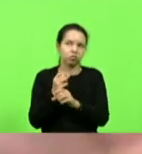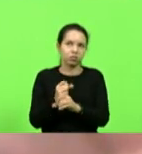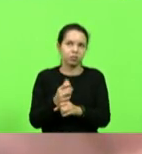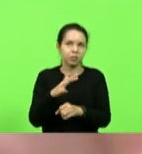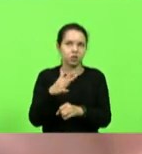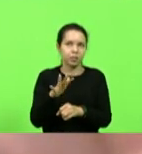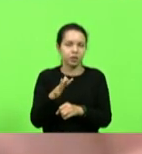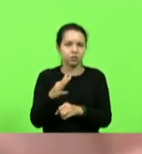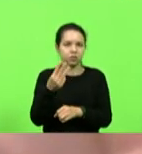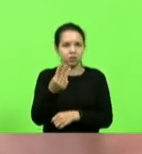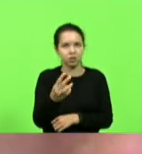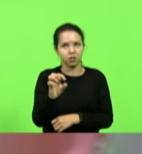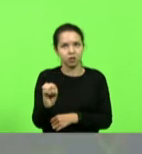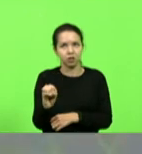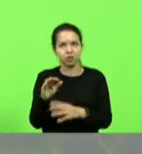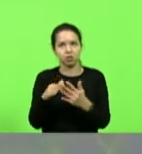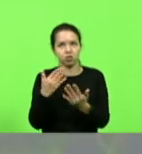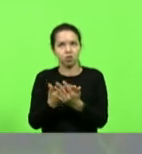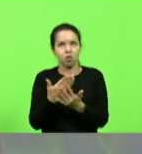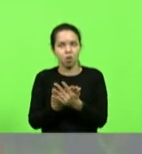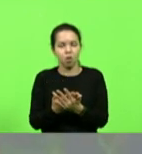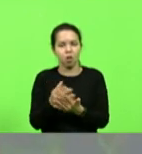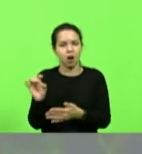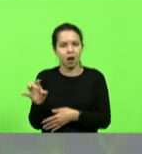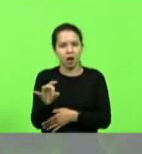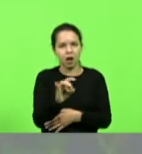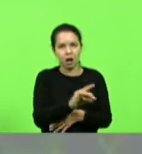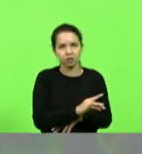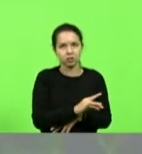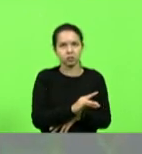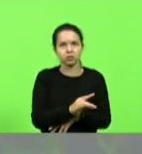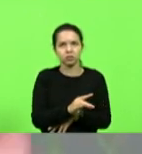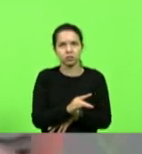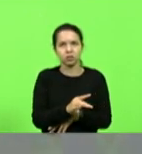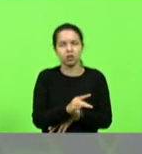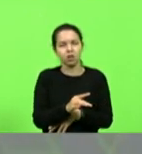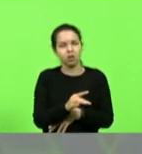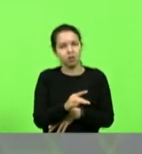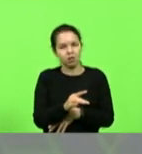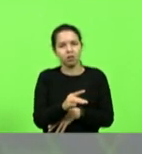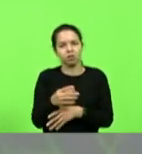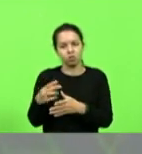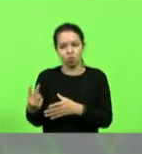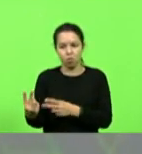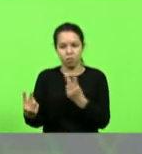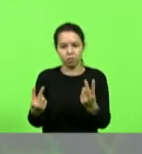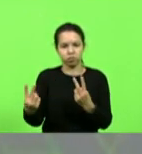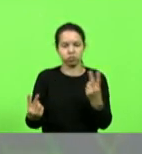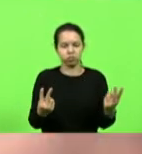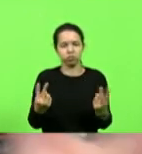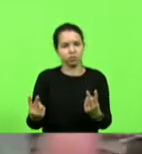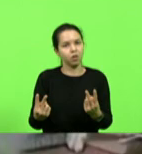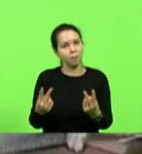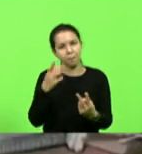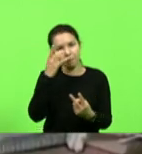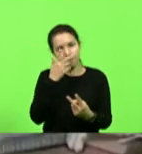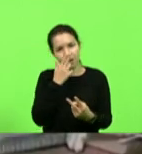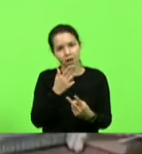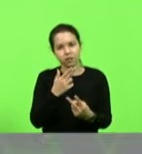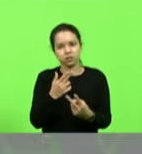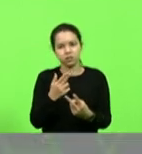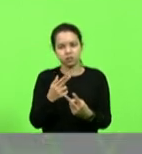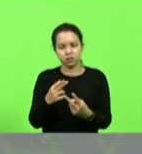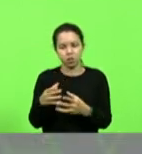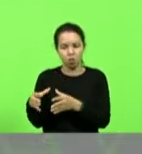menos 30 escolas por cada dupla. Me parece que é inviável que uma equipe trabalhe, né, com esse universo